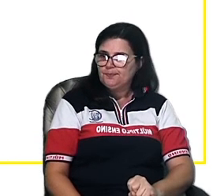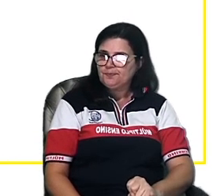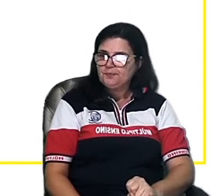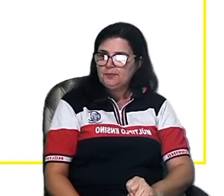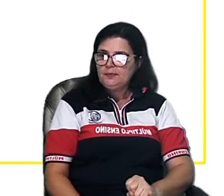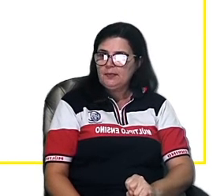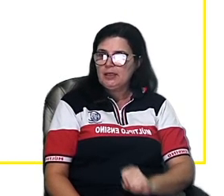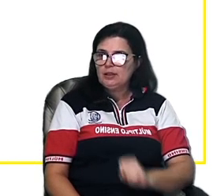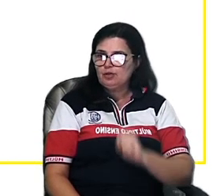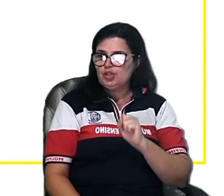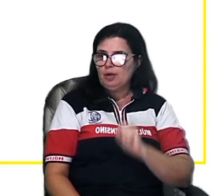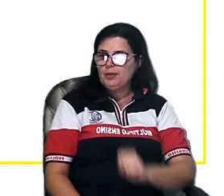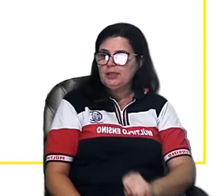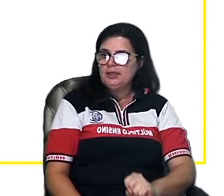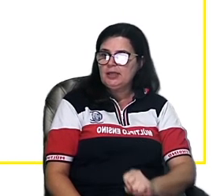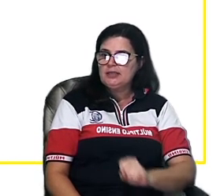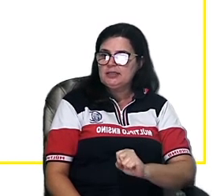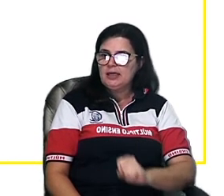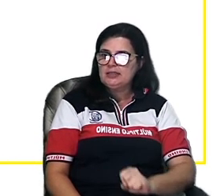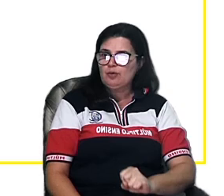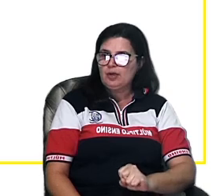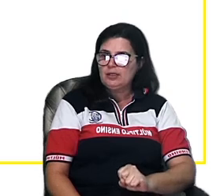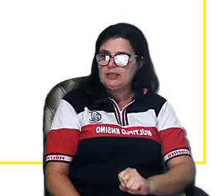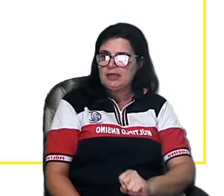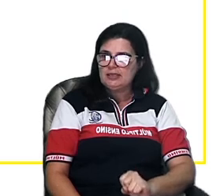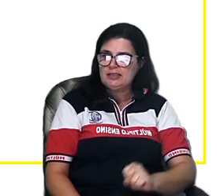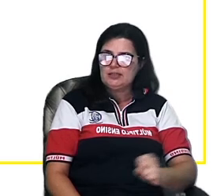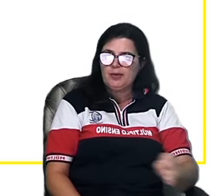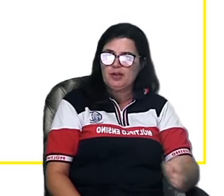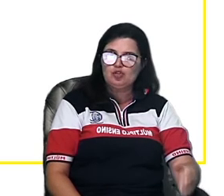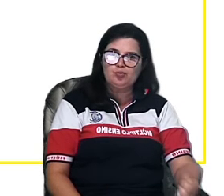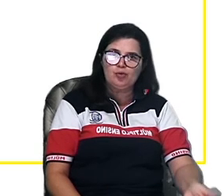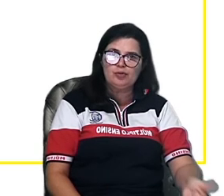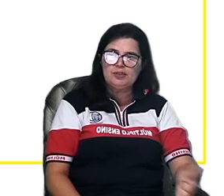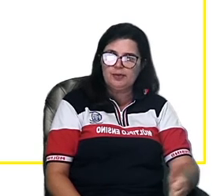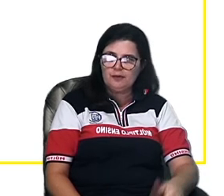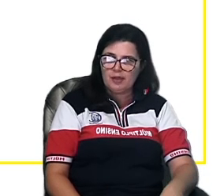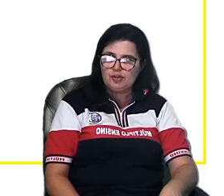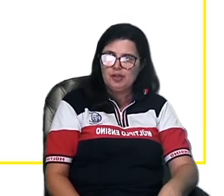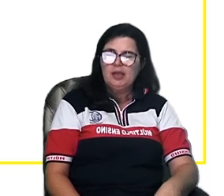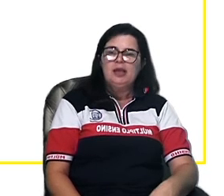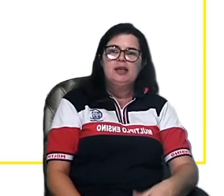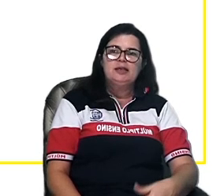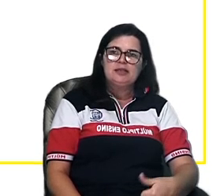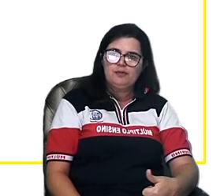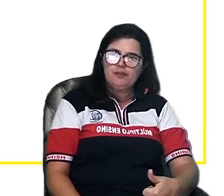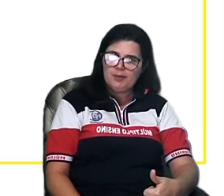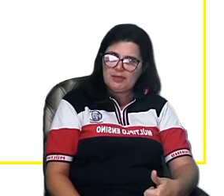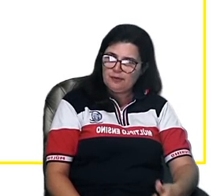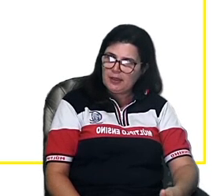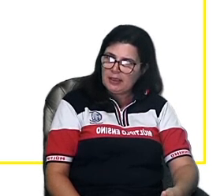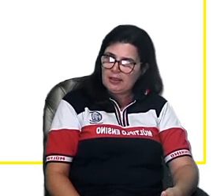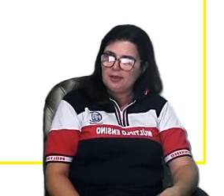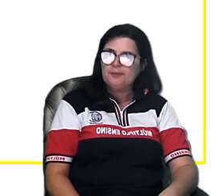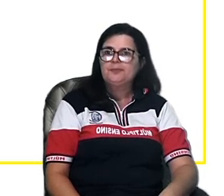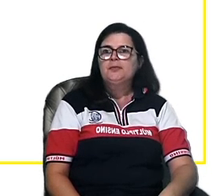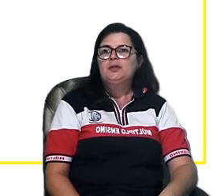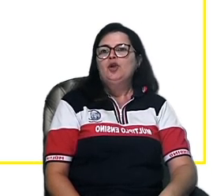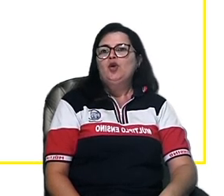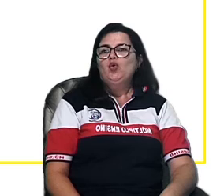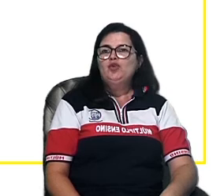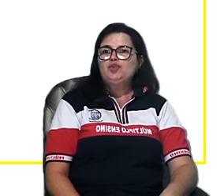casa. Então geralmente as cidades são organizadas em espaços públicos e privados. Essa é uma afirmação